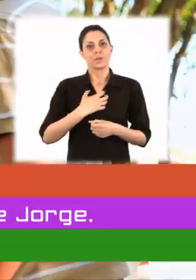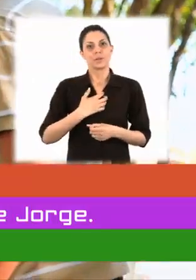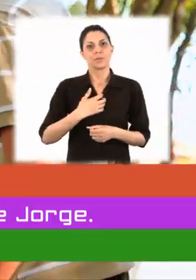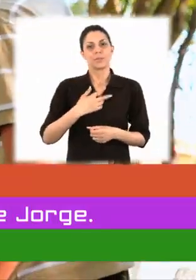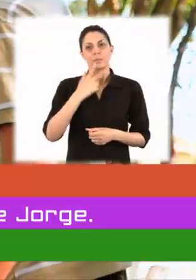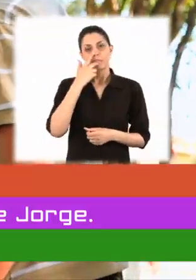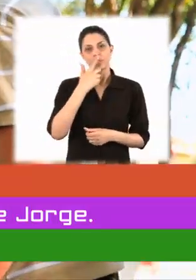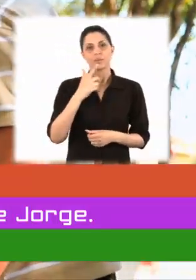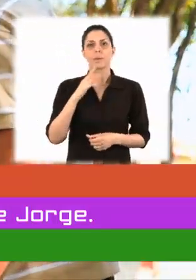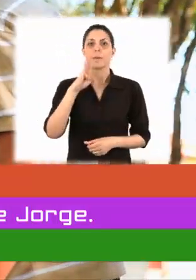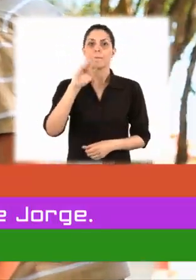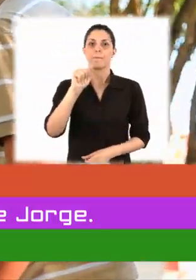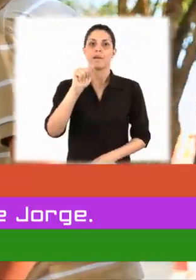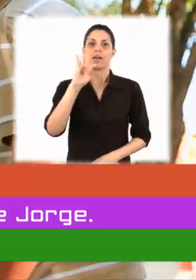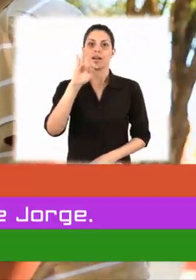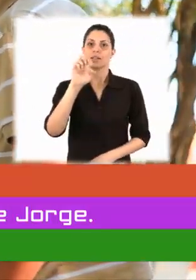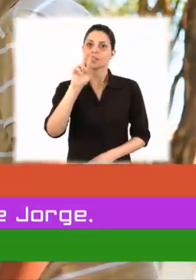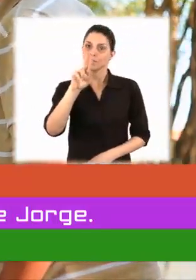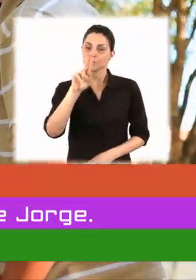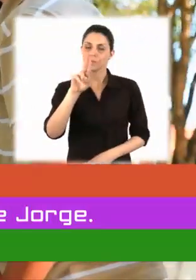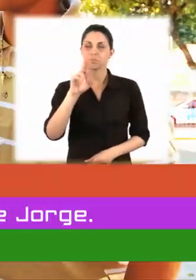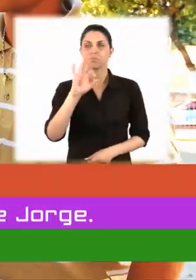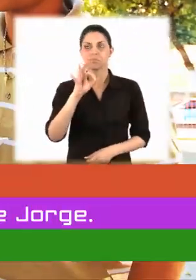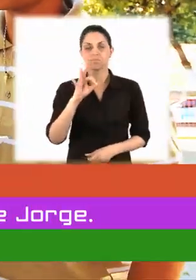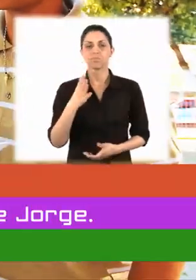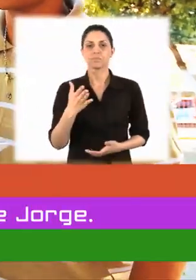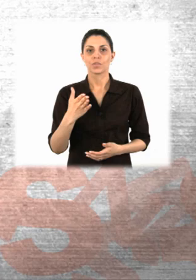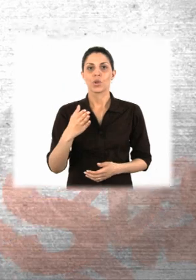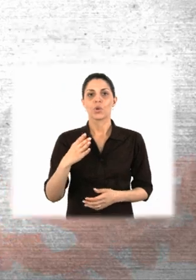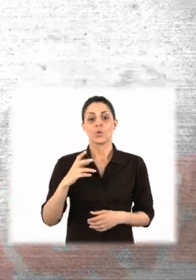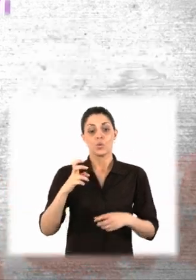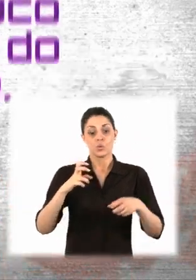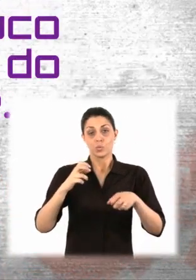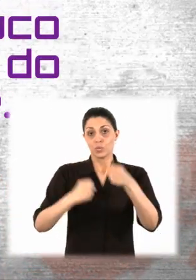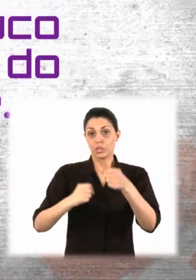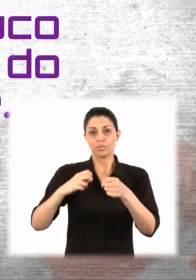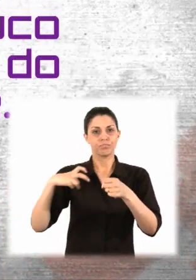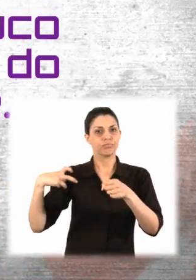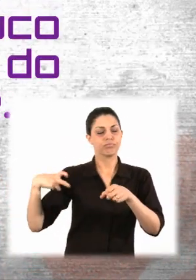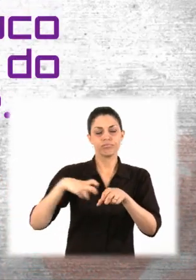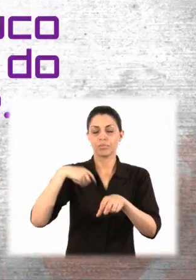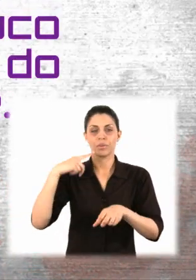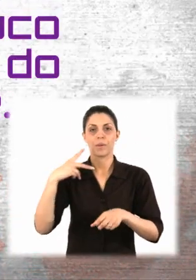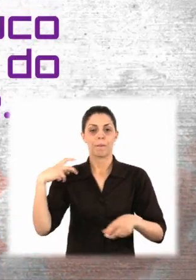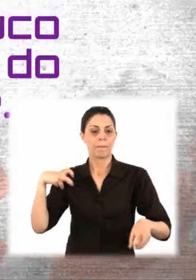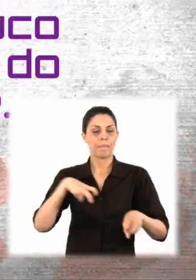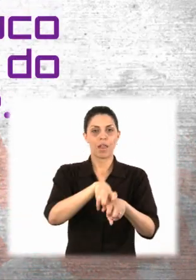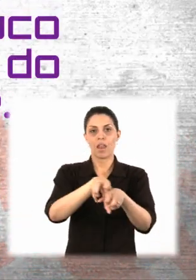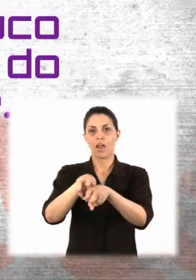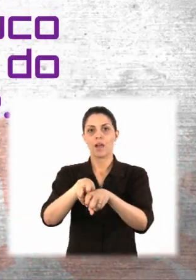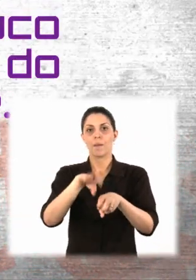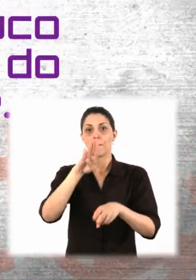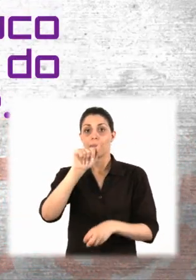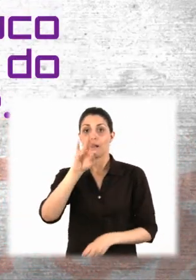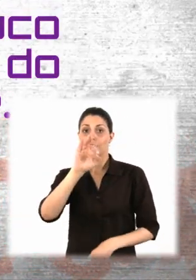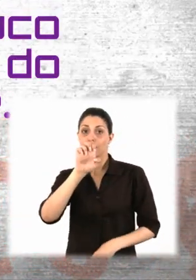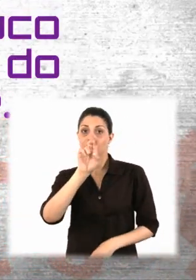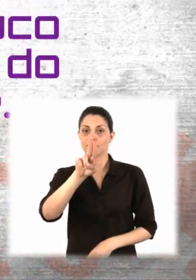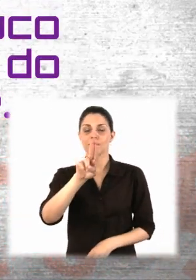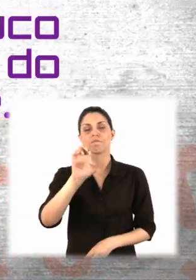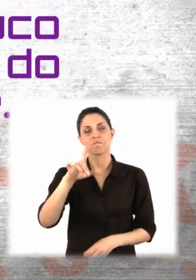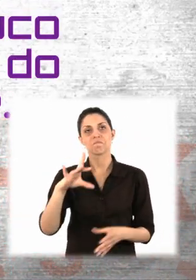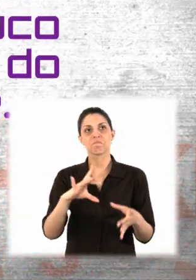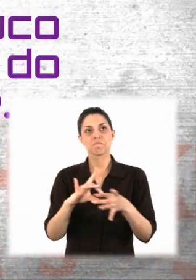Dá para dar uma sensação melhor de fim? Bateu. Um motorista maluco bateu na traseira do carro de